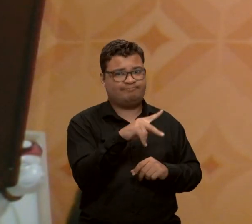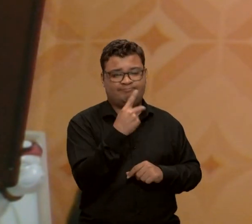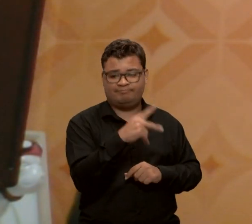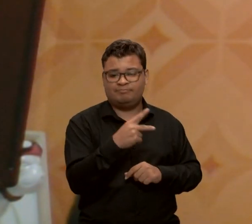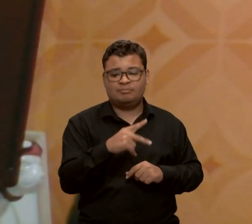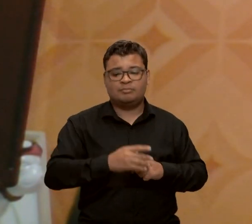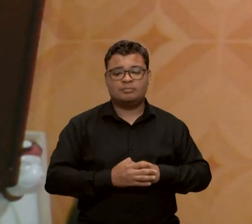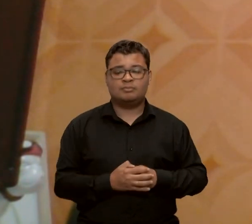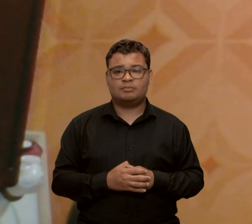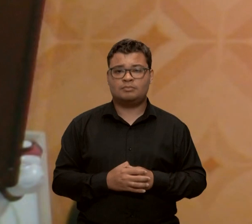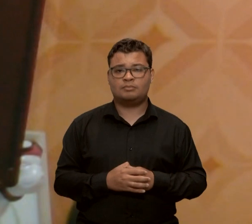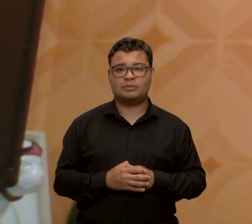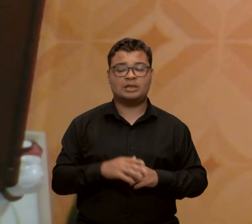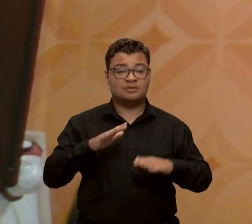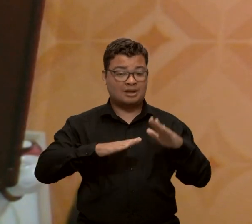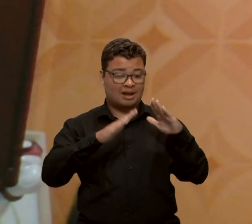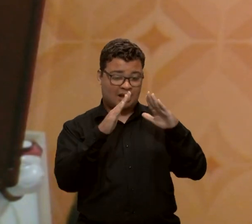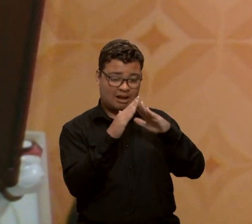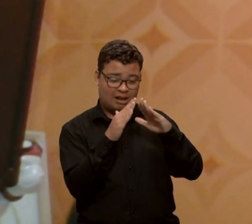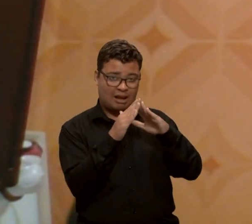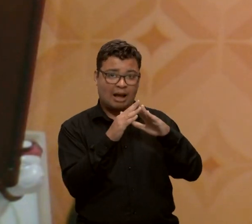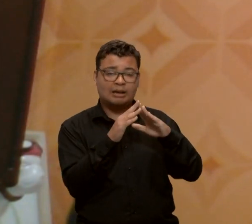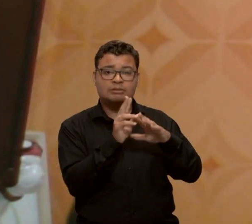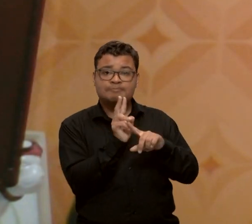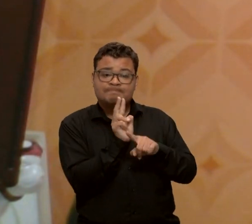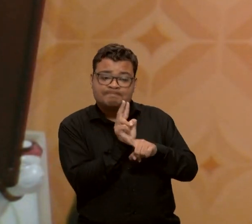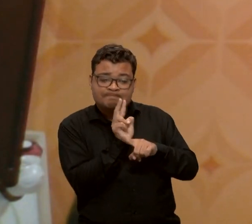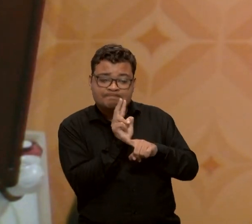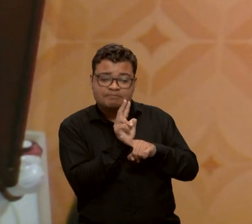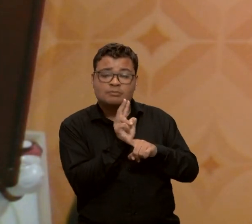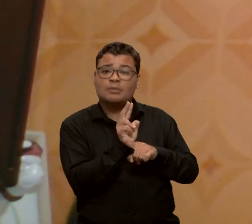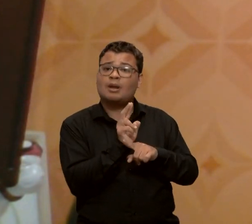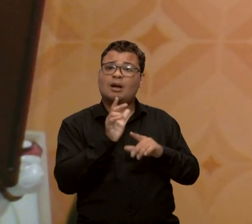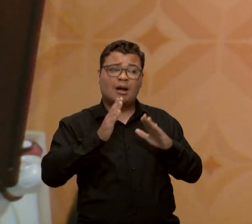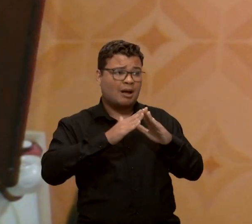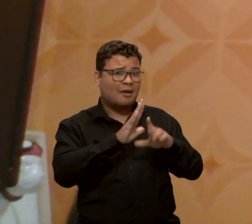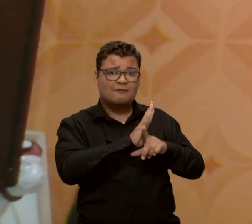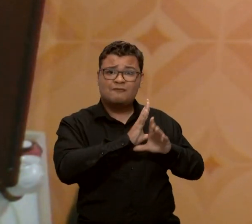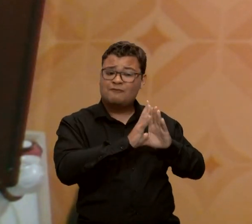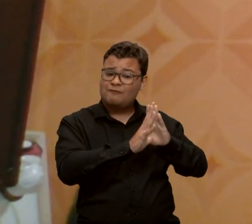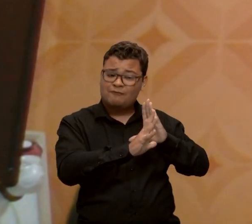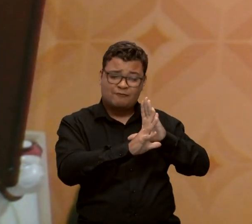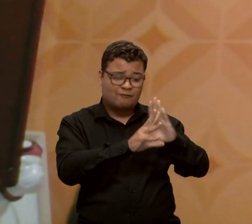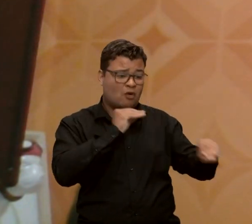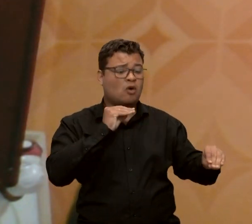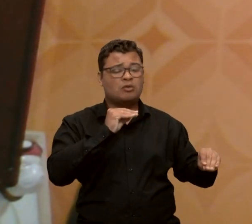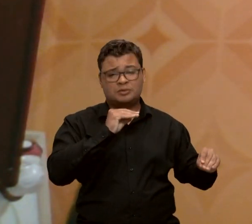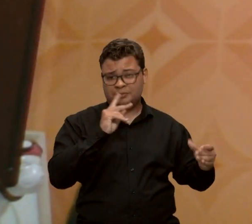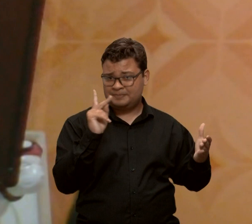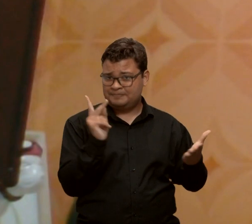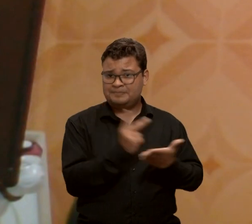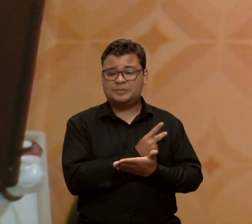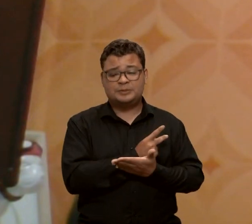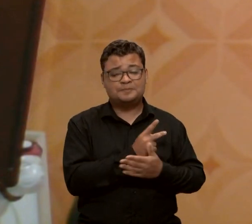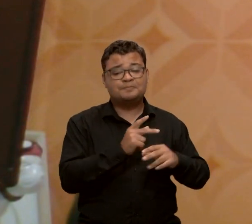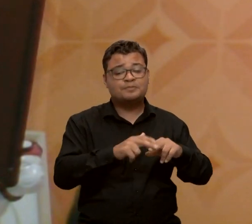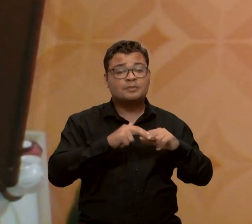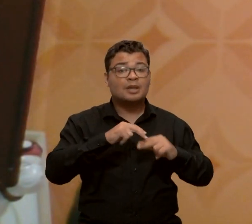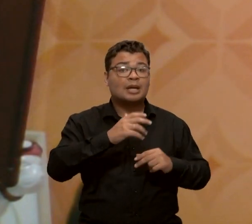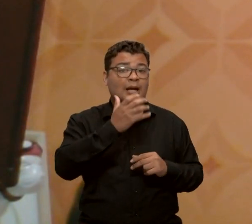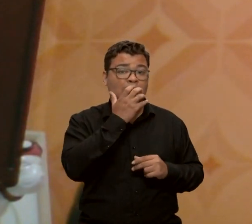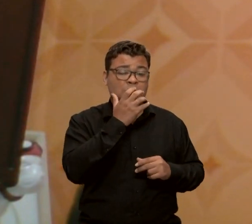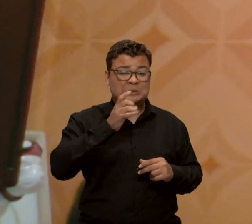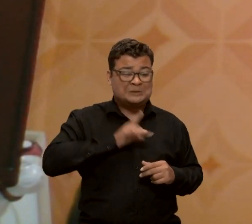ele foge da casa do tutor, isso também é bem importante da gente acrescentar, então esse cachorro, ele precisa estar, né, o cachorro que